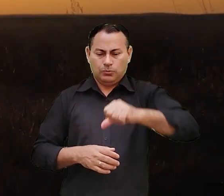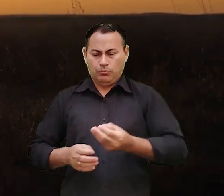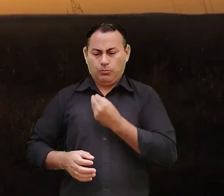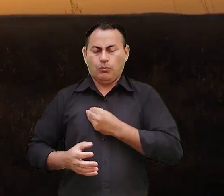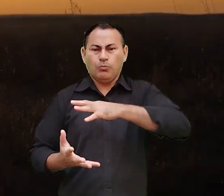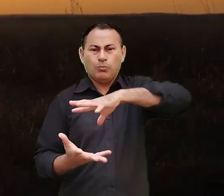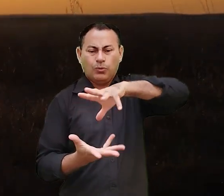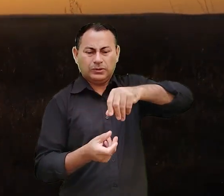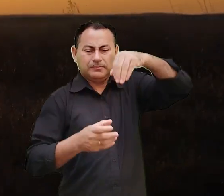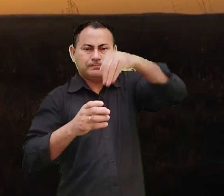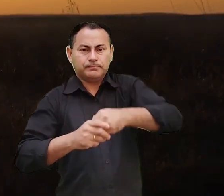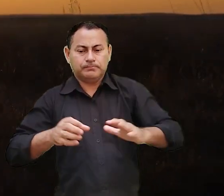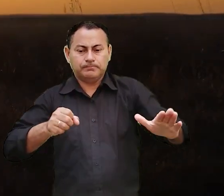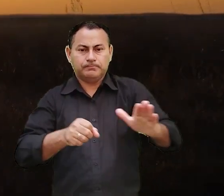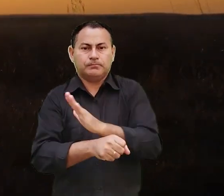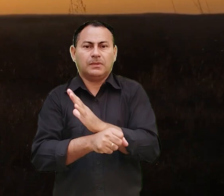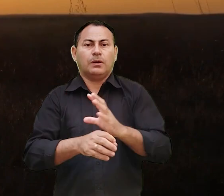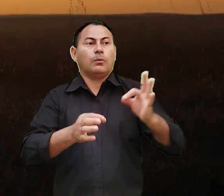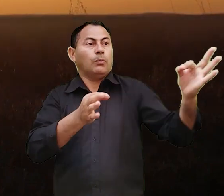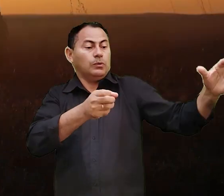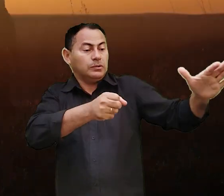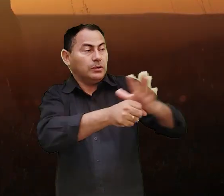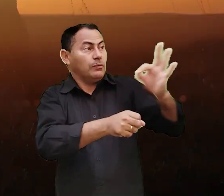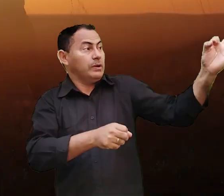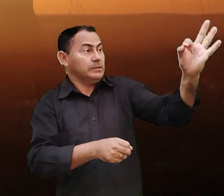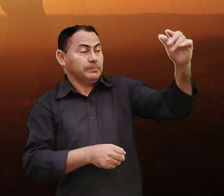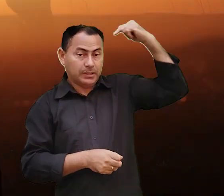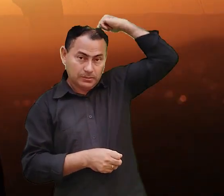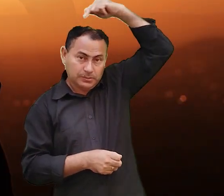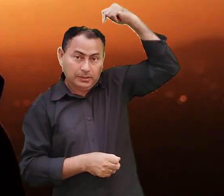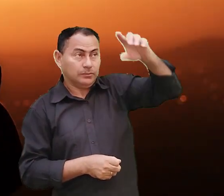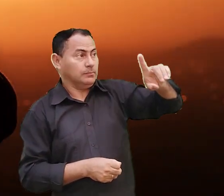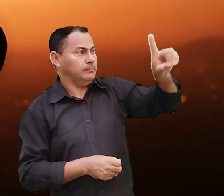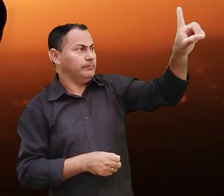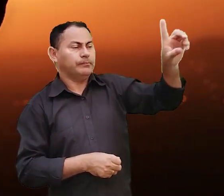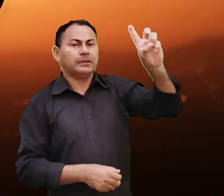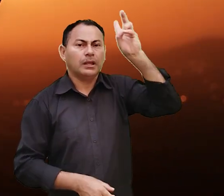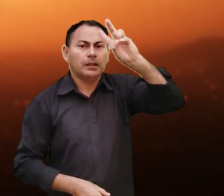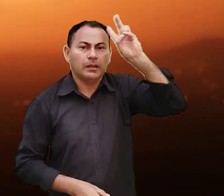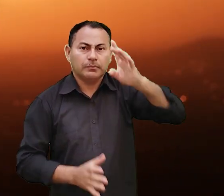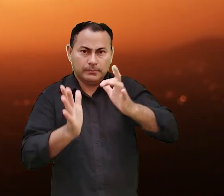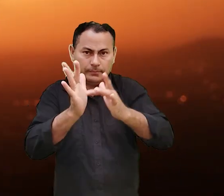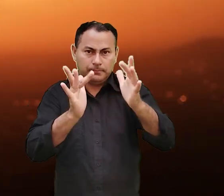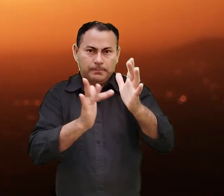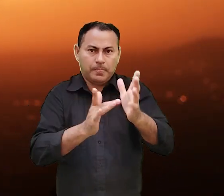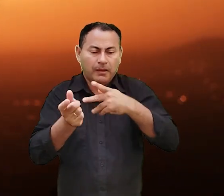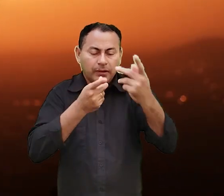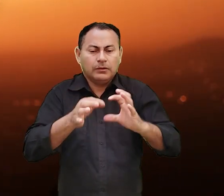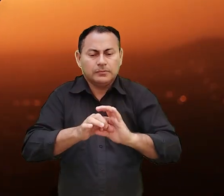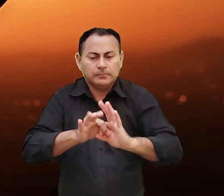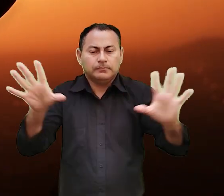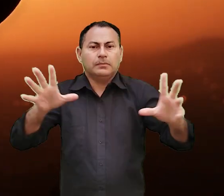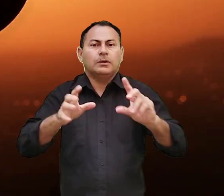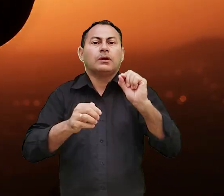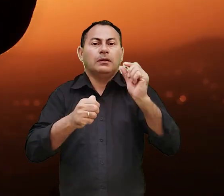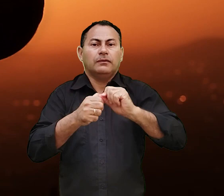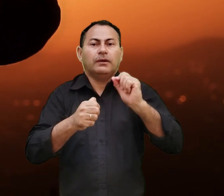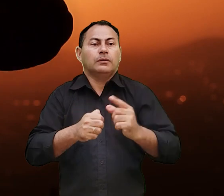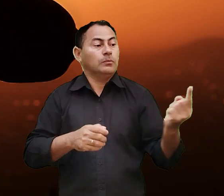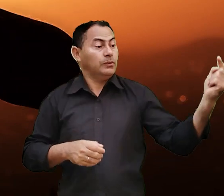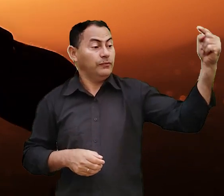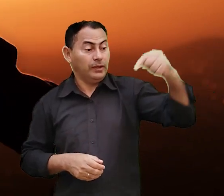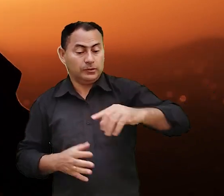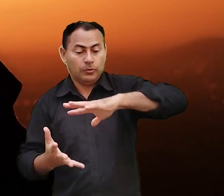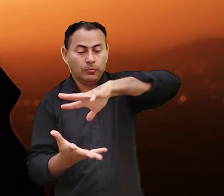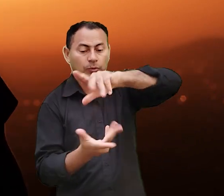homem interior devem ser preenchidos com o Espírito Santo de Deus. Lembre-se que Jesus declarou abertamente o que ele faria